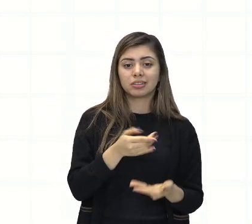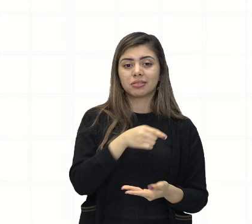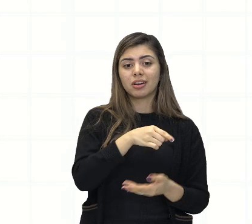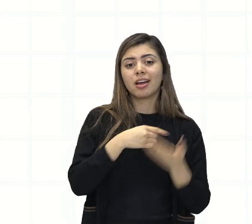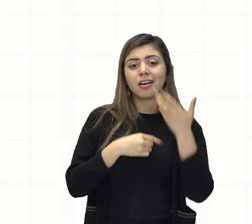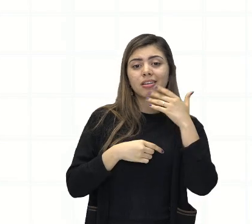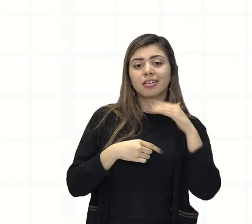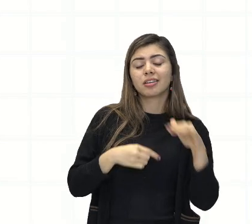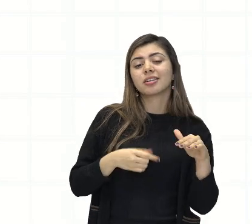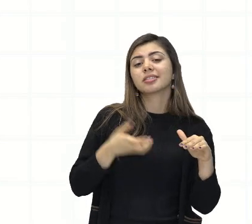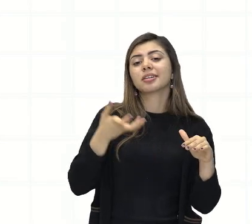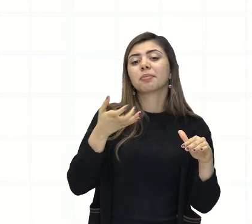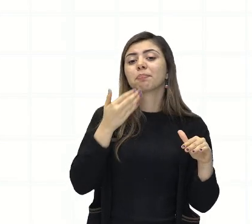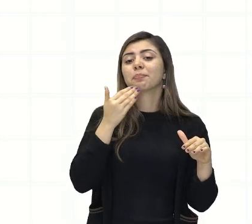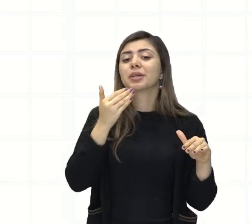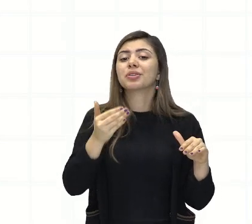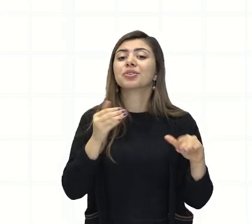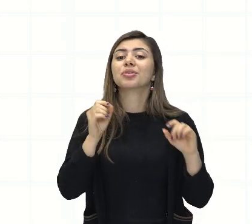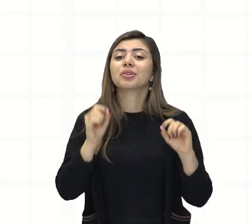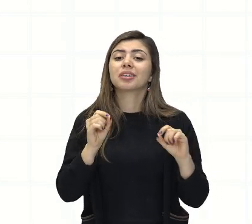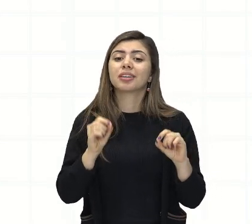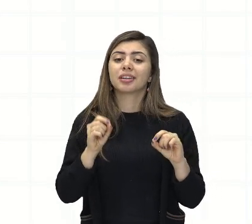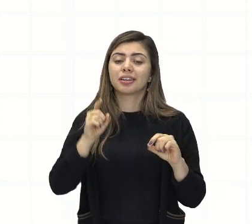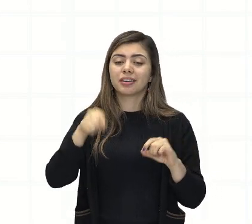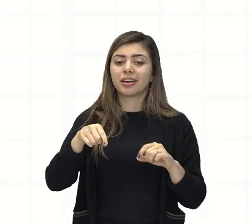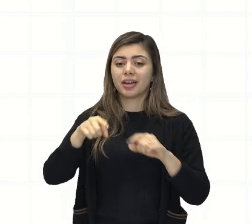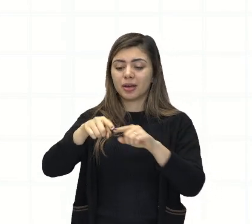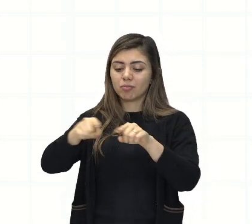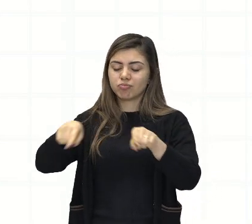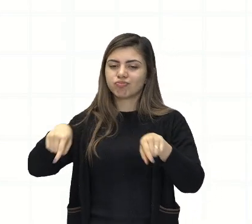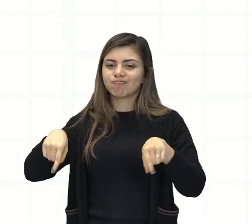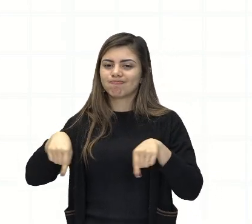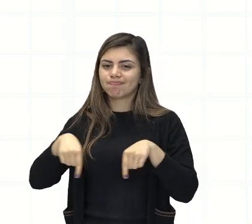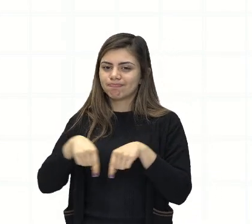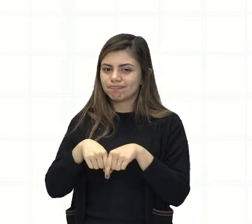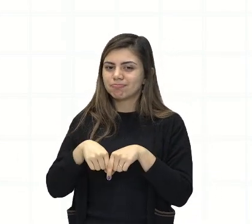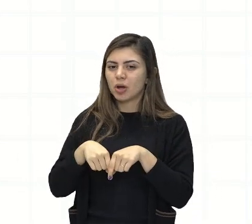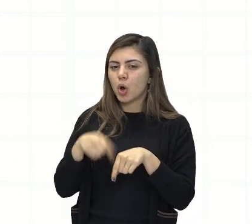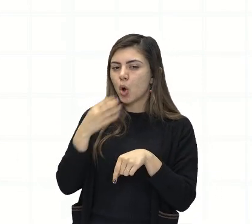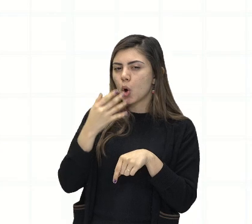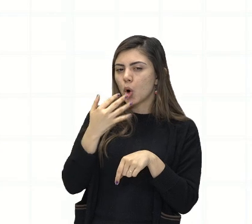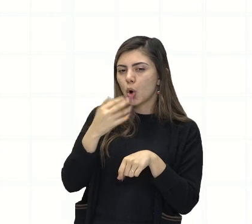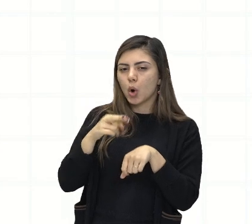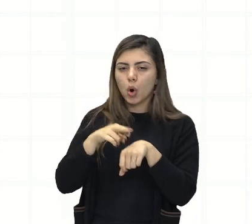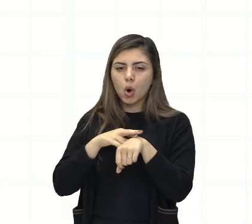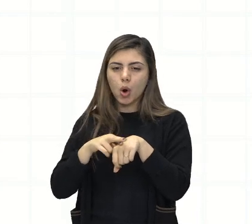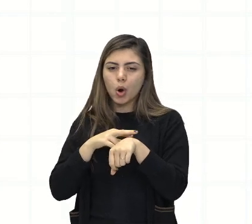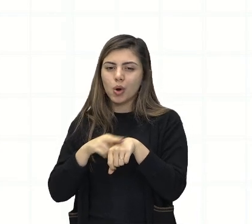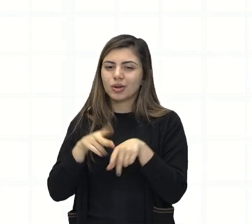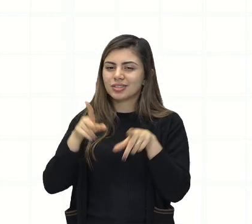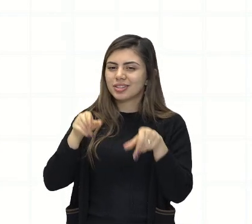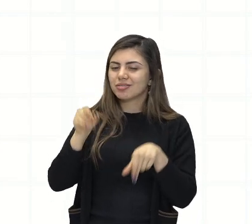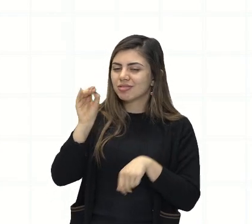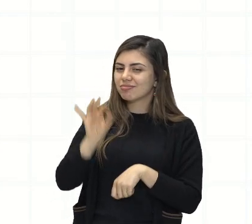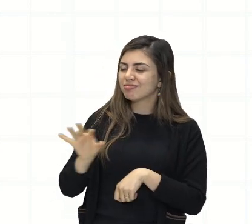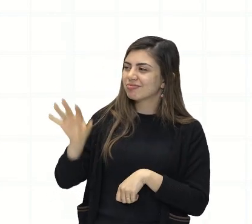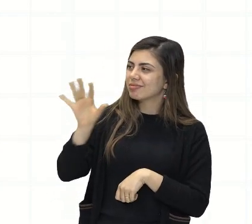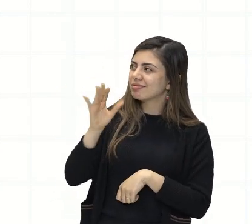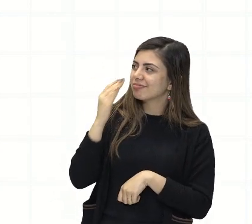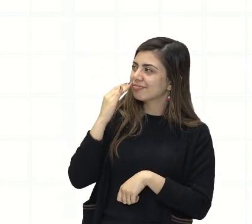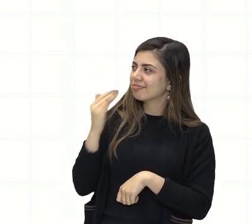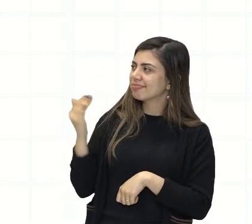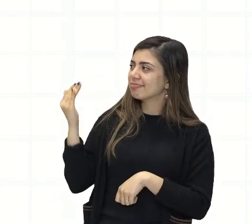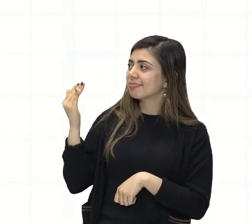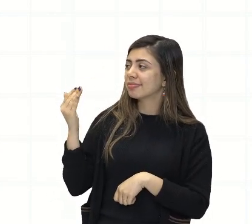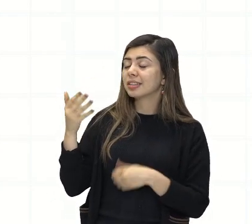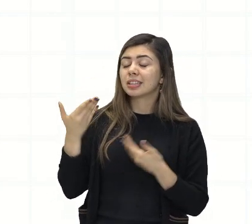um caixãozinho cor-de-rosa com enfeites de verdes brilhantes, que nem esse nosso da foto. Se tudo que a